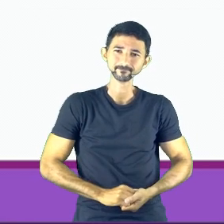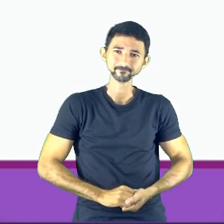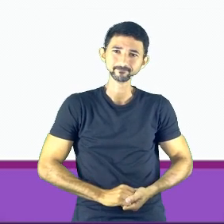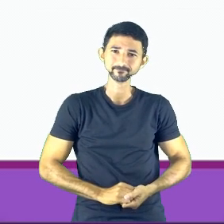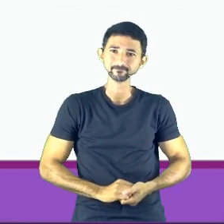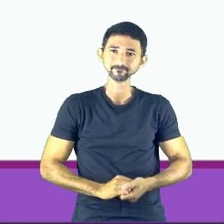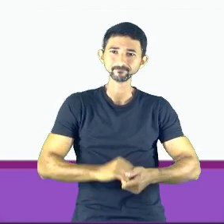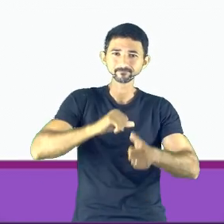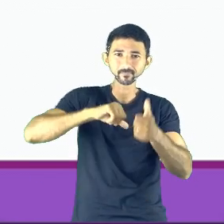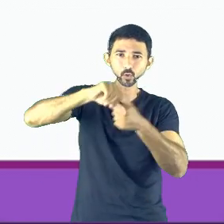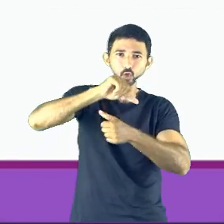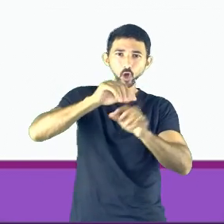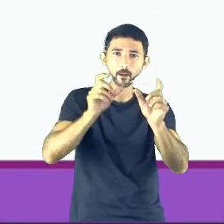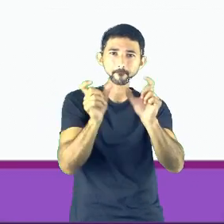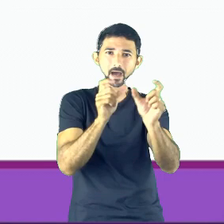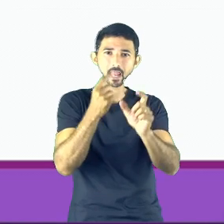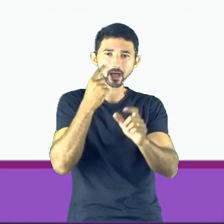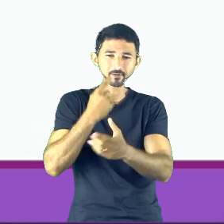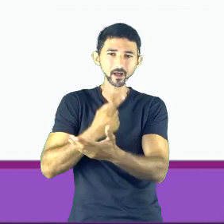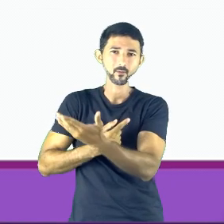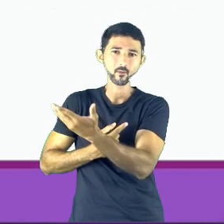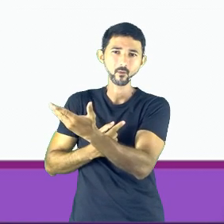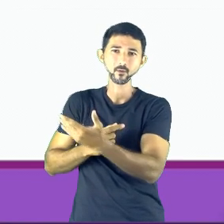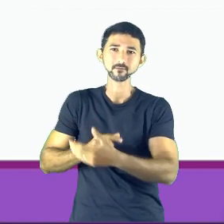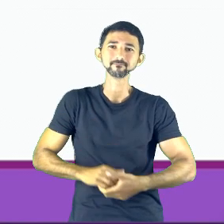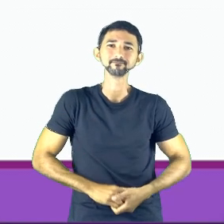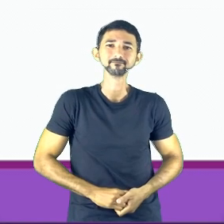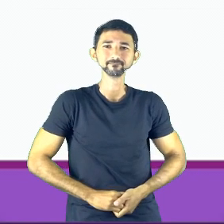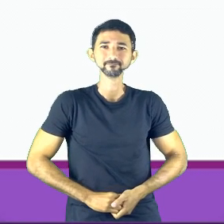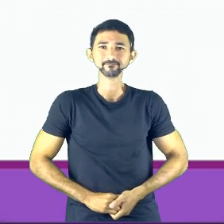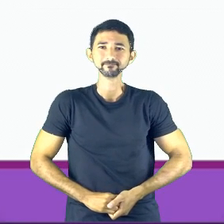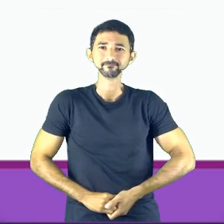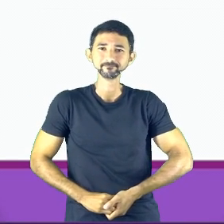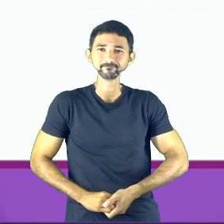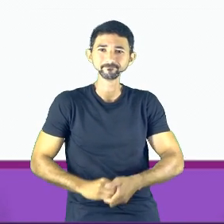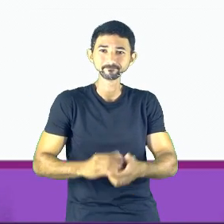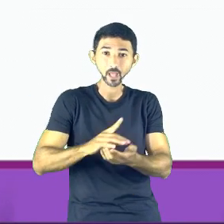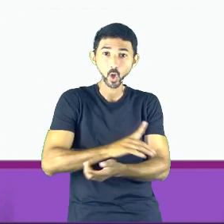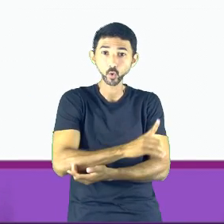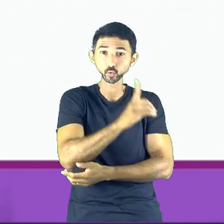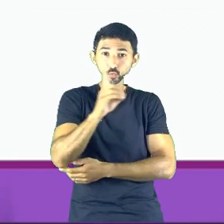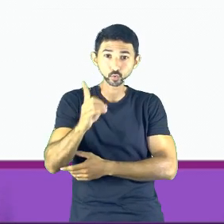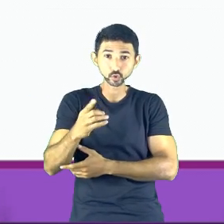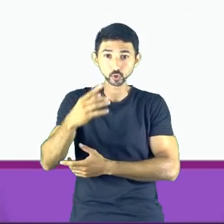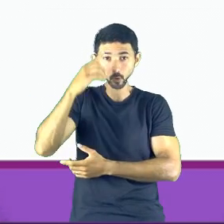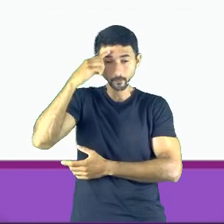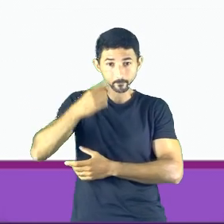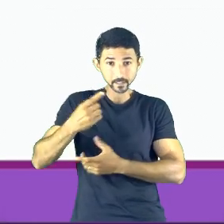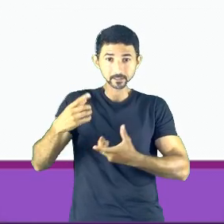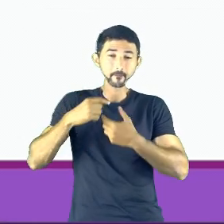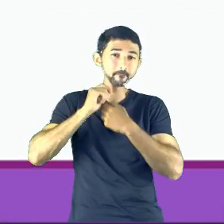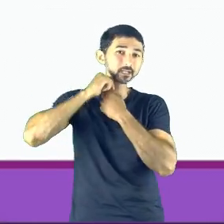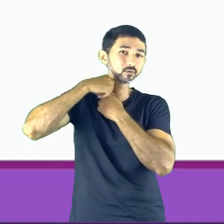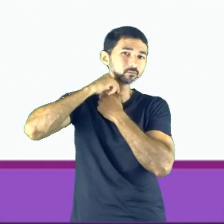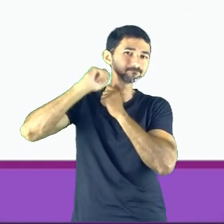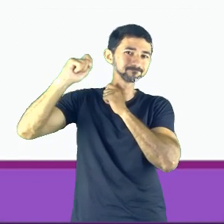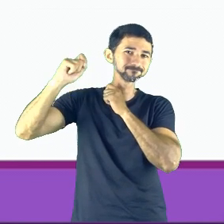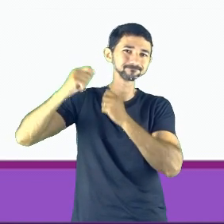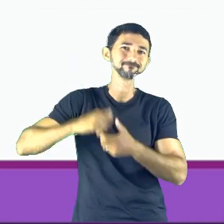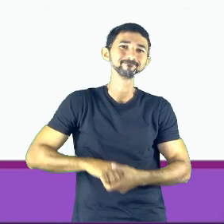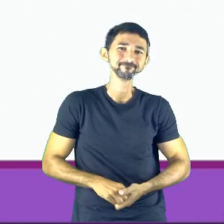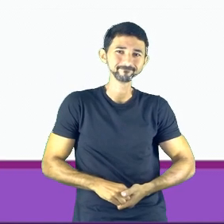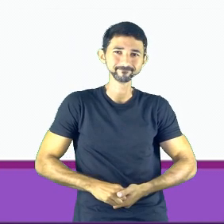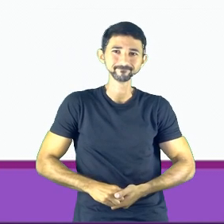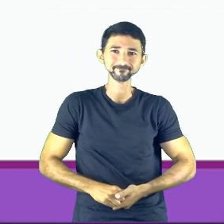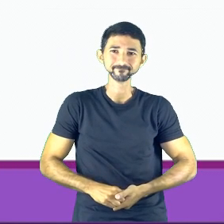bom? Então, fazendo a substituição das palavras, o trecho ficaria escrito da seguinte maneira: durante o dia o meu senhor me prende